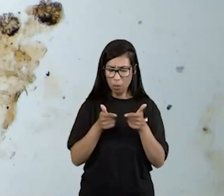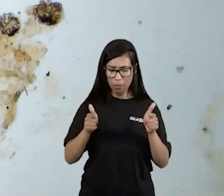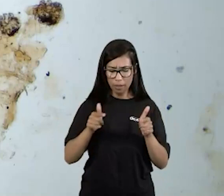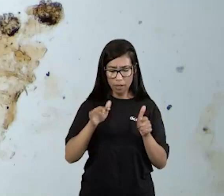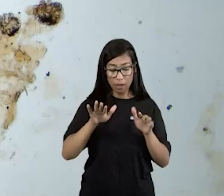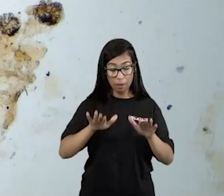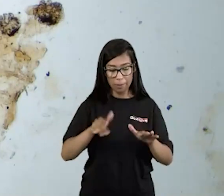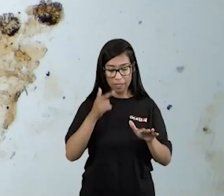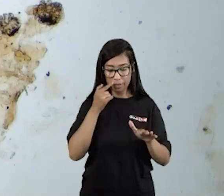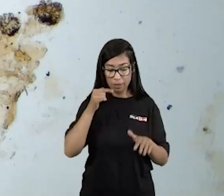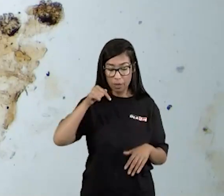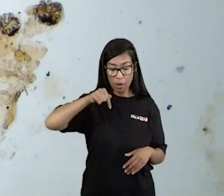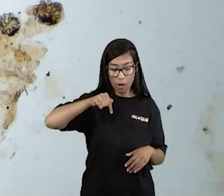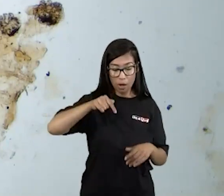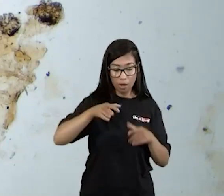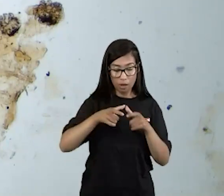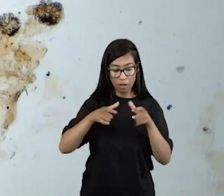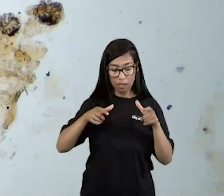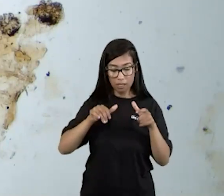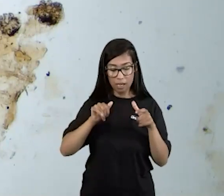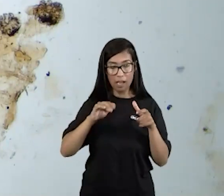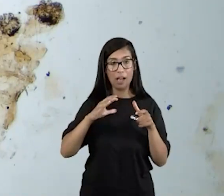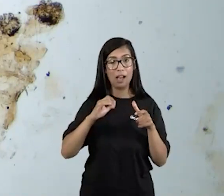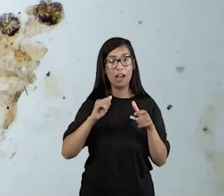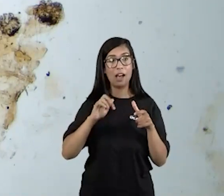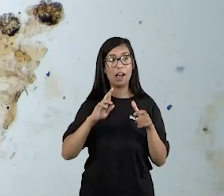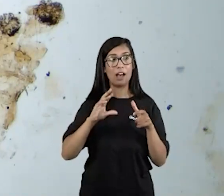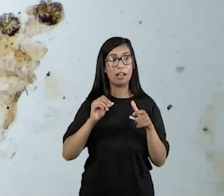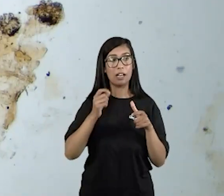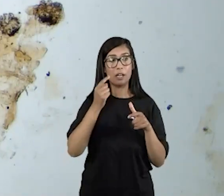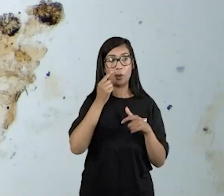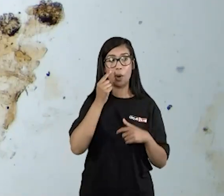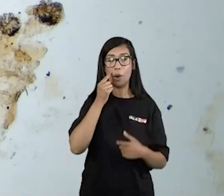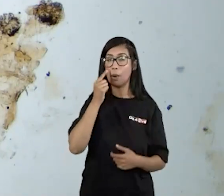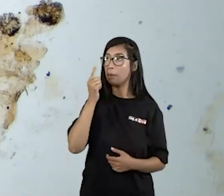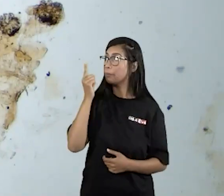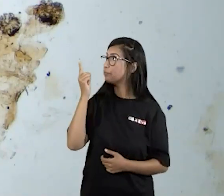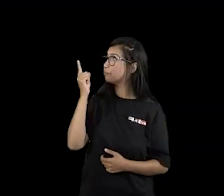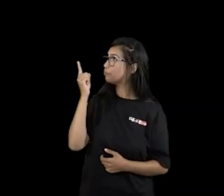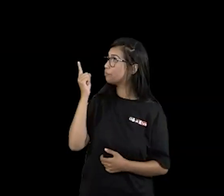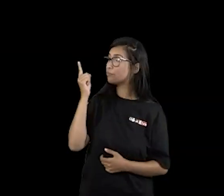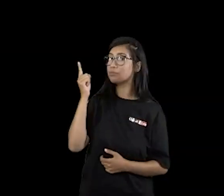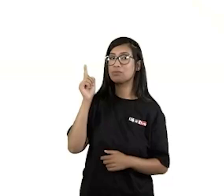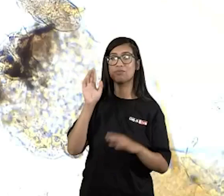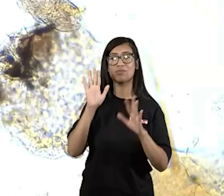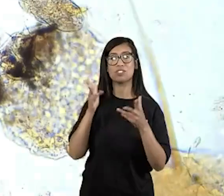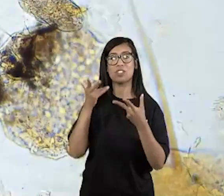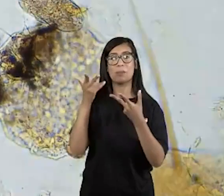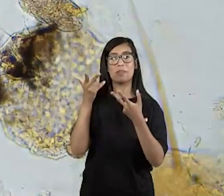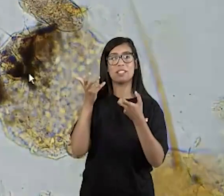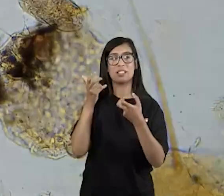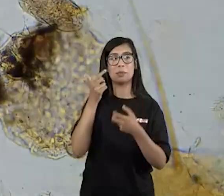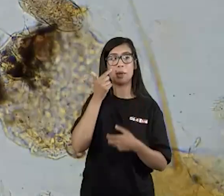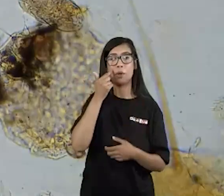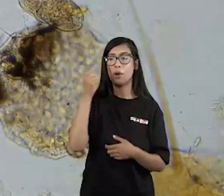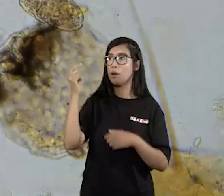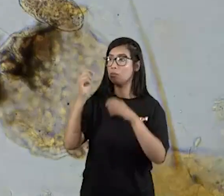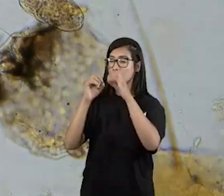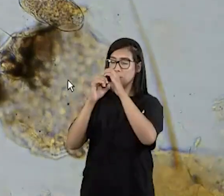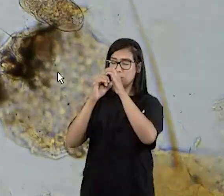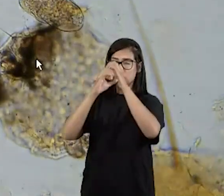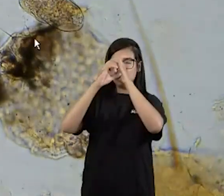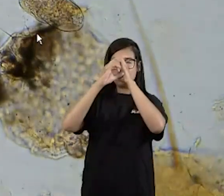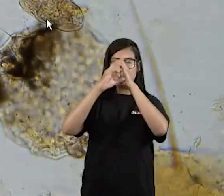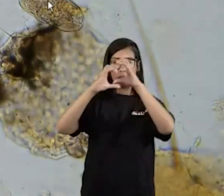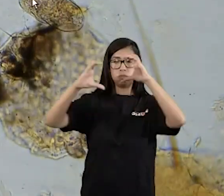que bonitinho, né? Um ácaro bem visualizado, com as patinhas individualizadas. Vamos fazer um aumento aqui para a gente ver ele